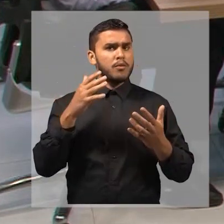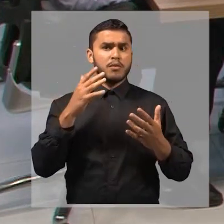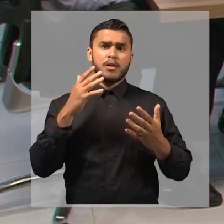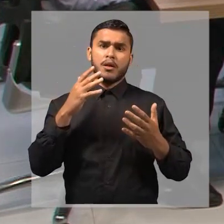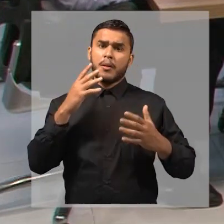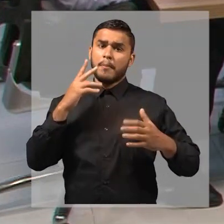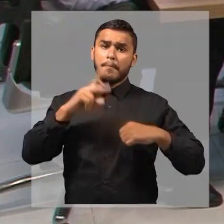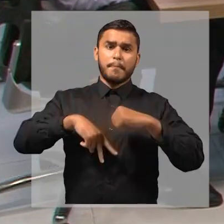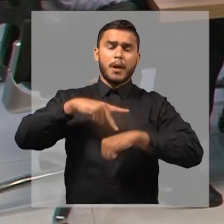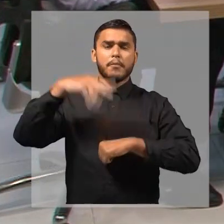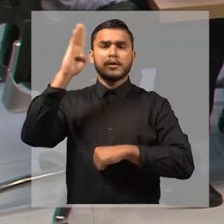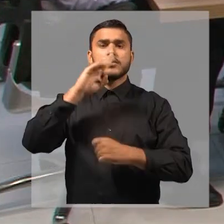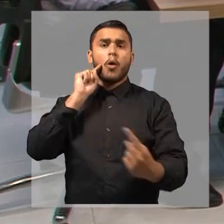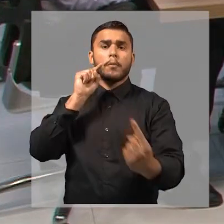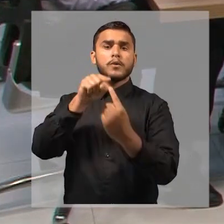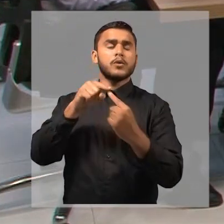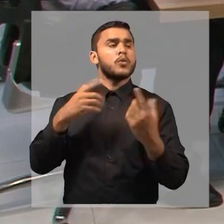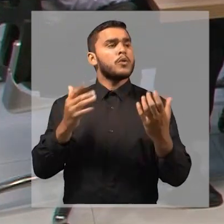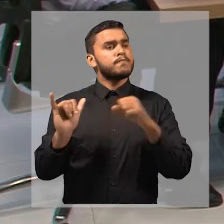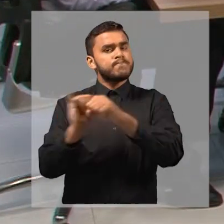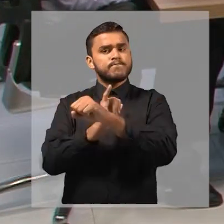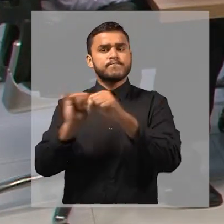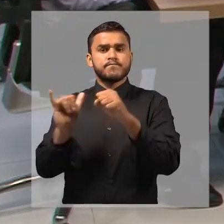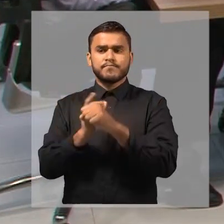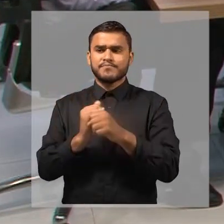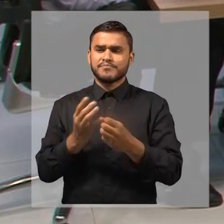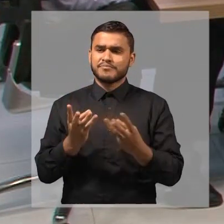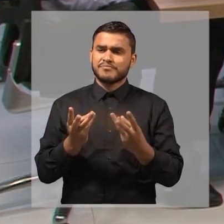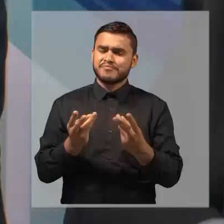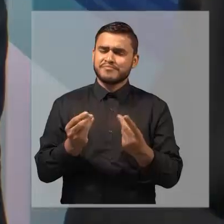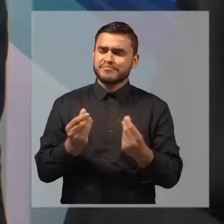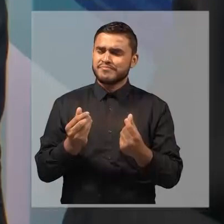para o país. Certo? Então fica nessas coisas,